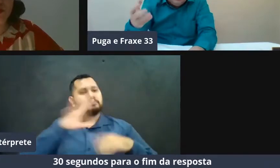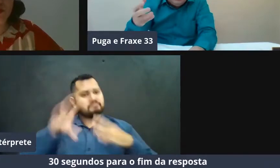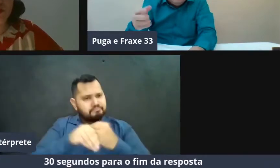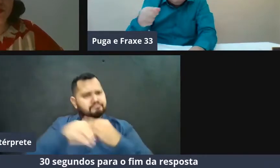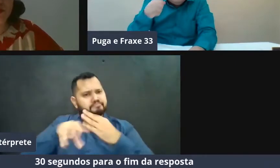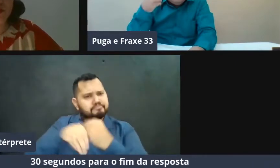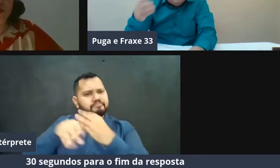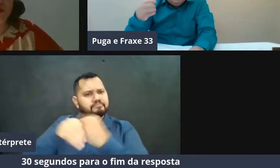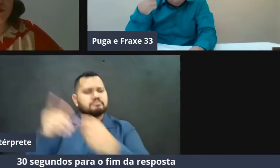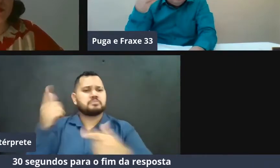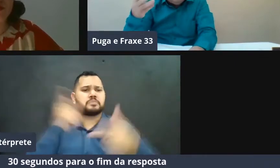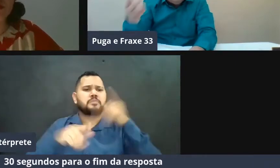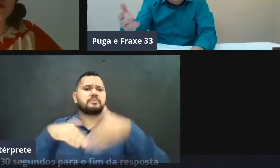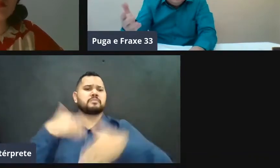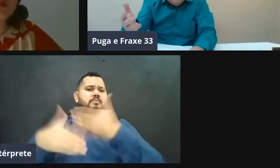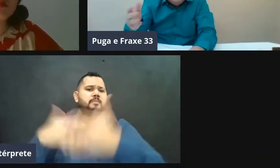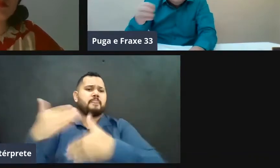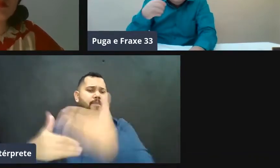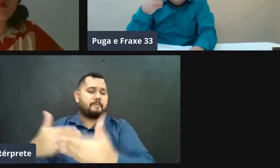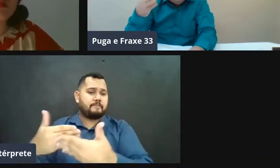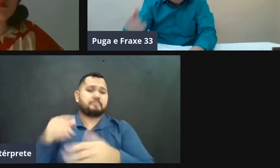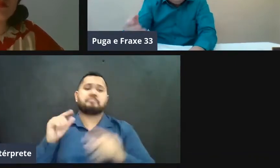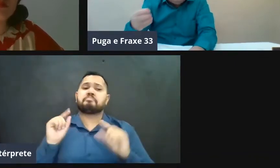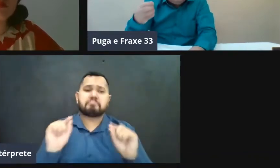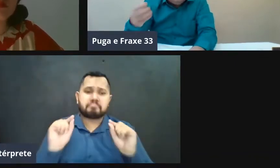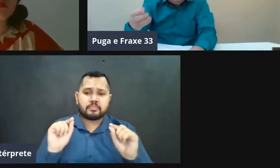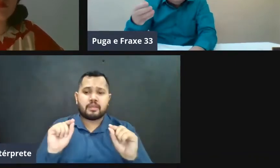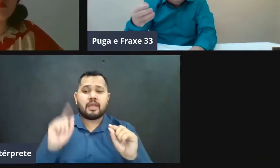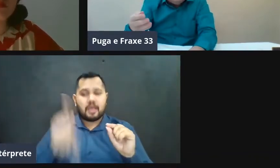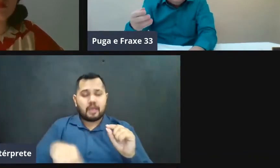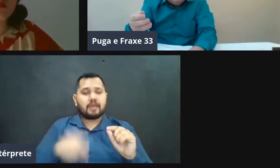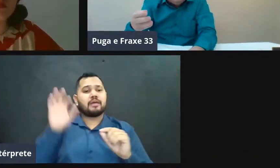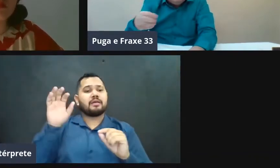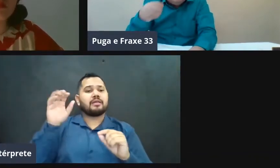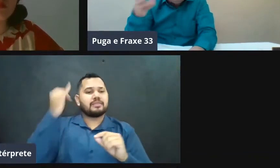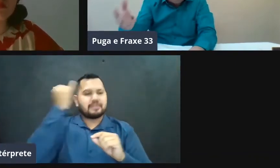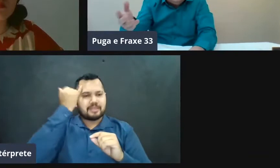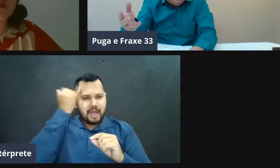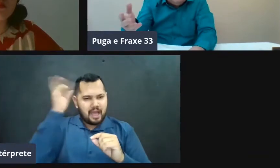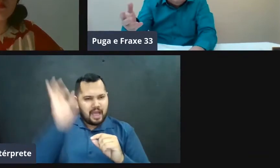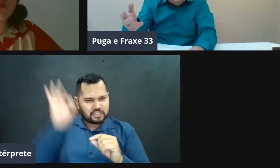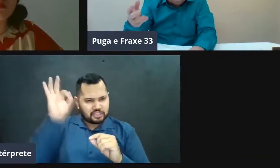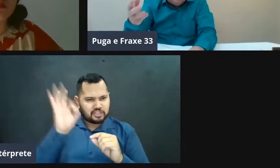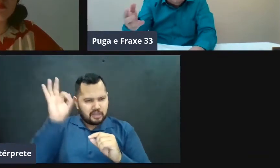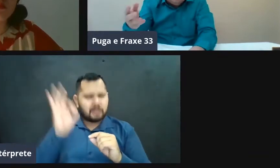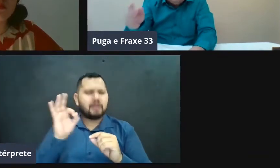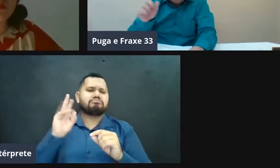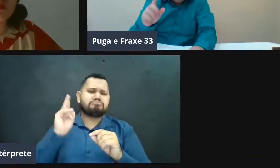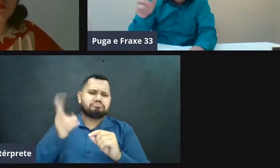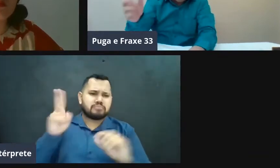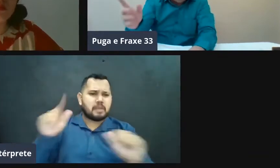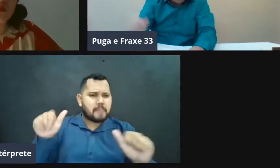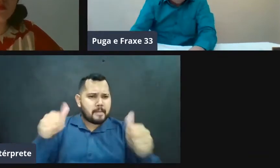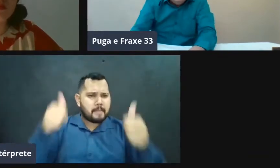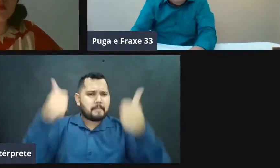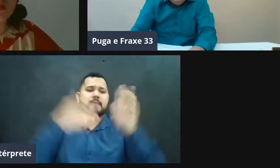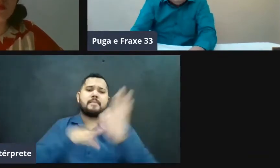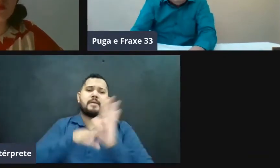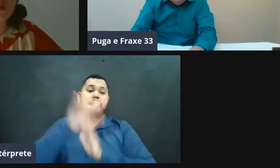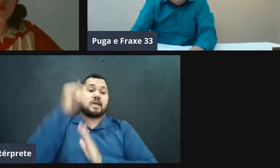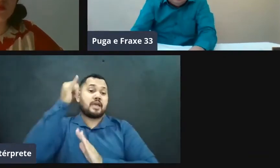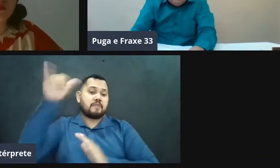informação, né, para que o que a gente quer que a taxa de sucesso da graduação ela seja cada vez melhor, sem